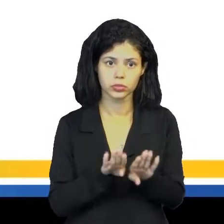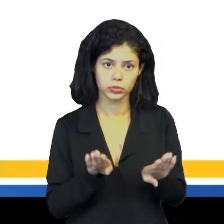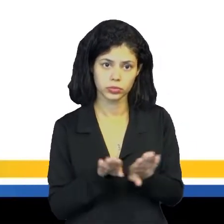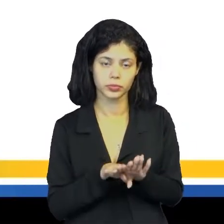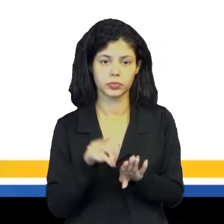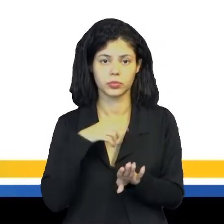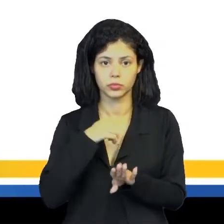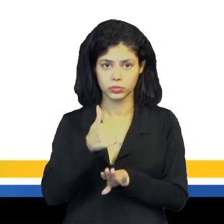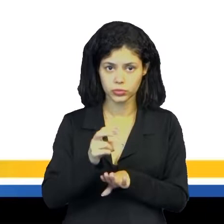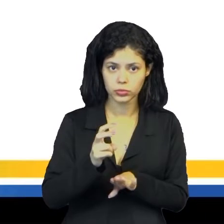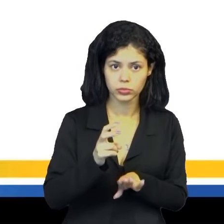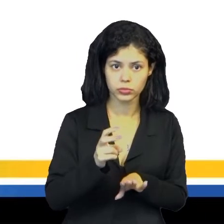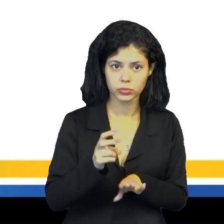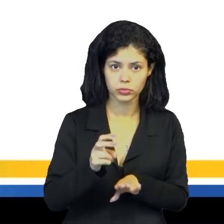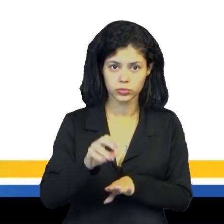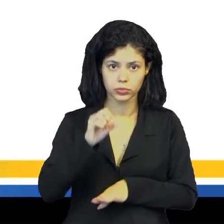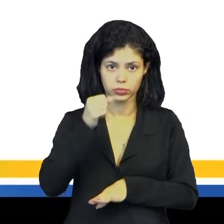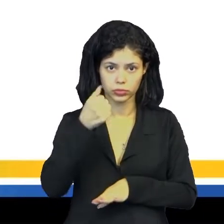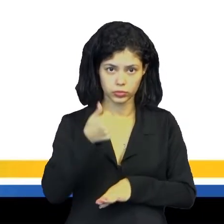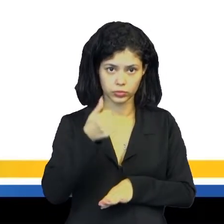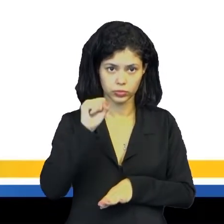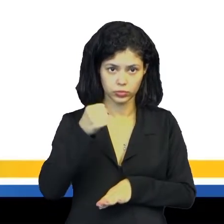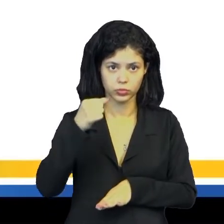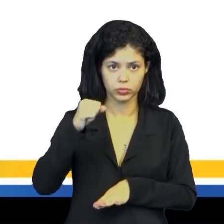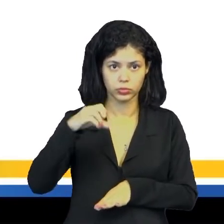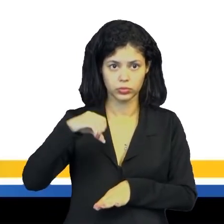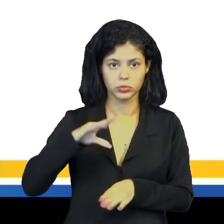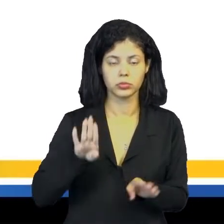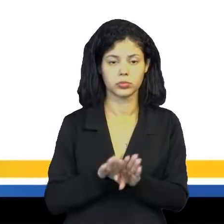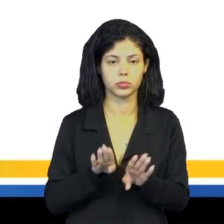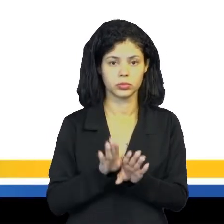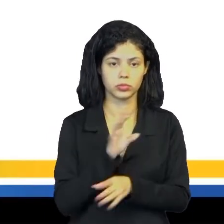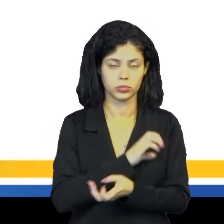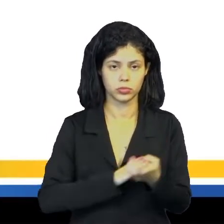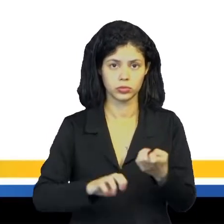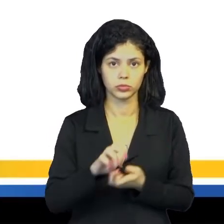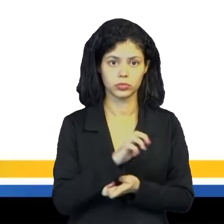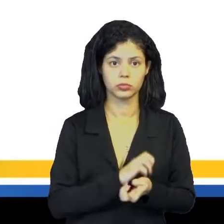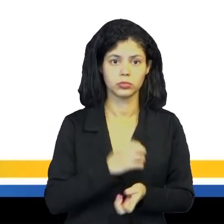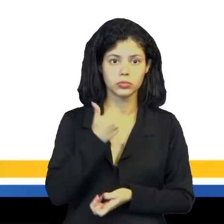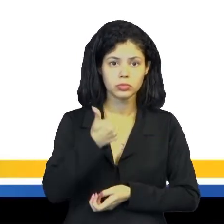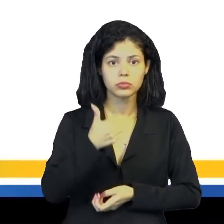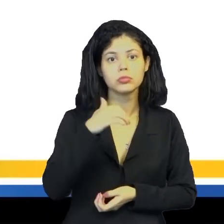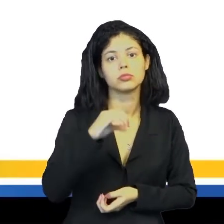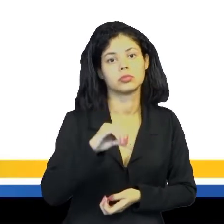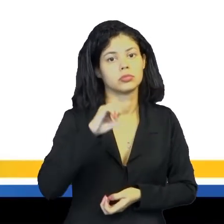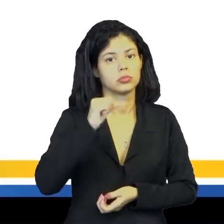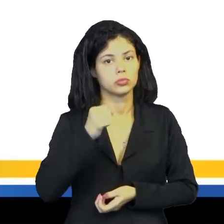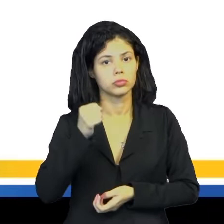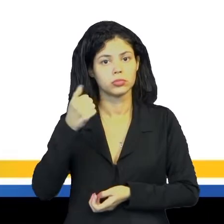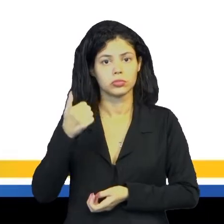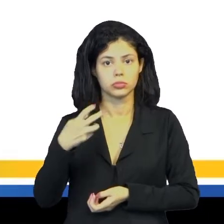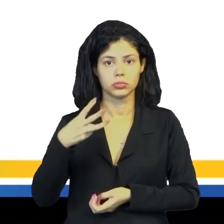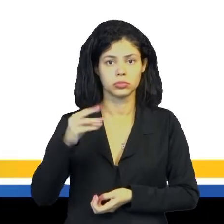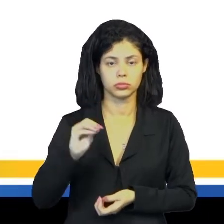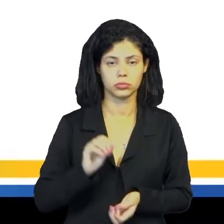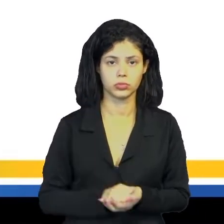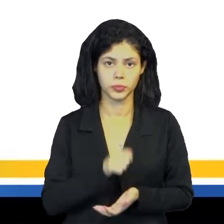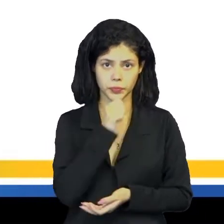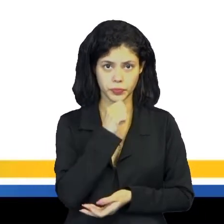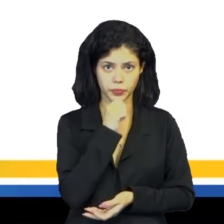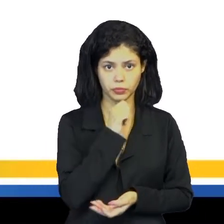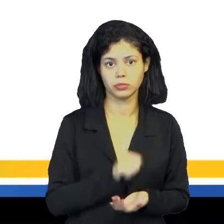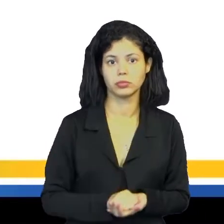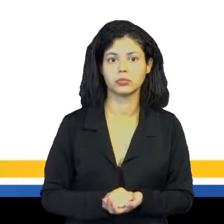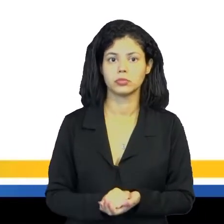em 15 de novembro de 1889, até a Revolução de 1930. Também foi denominada pelos